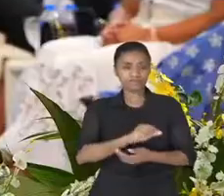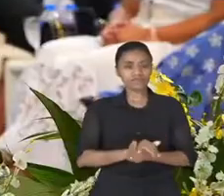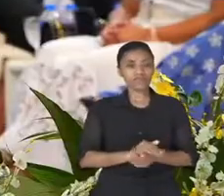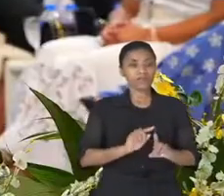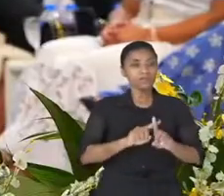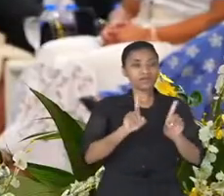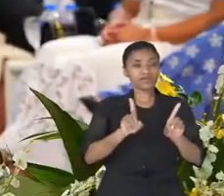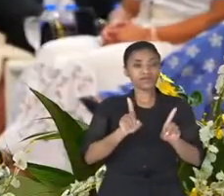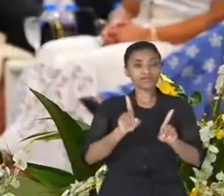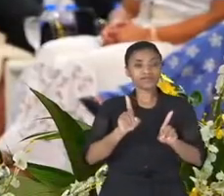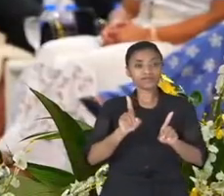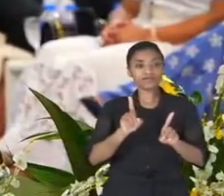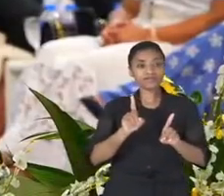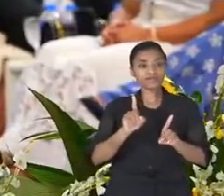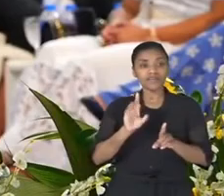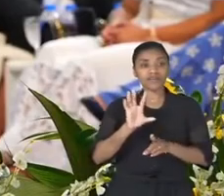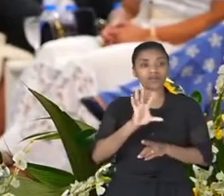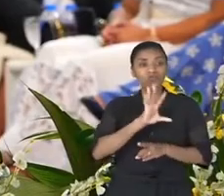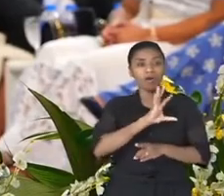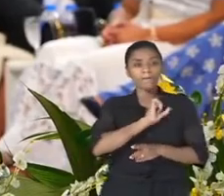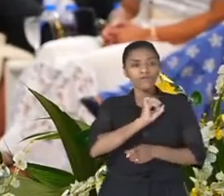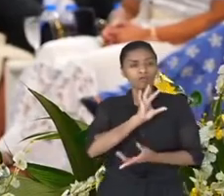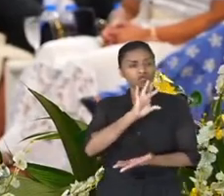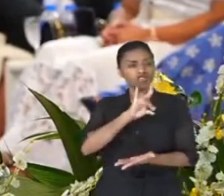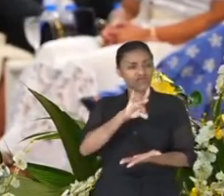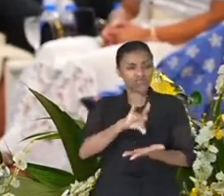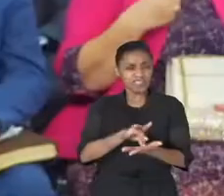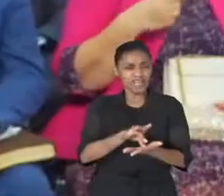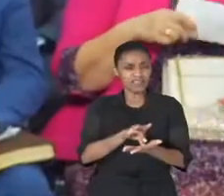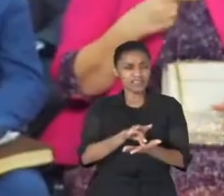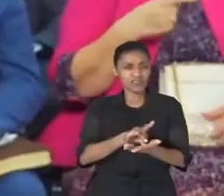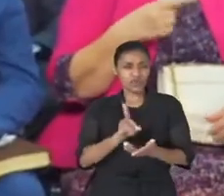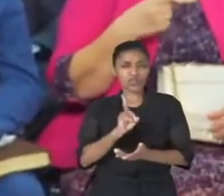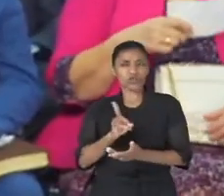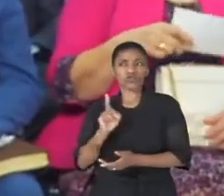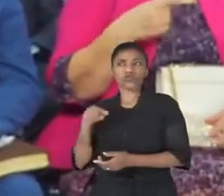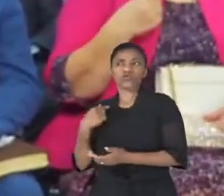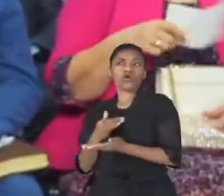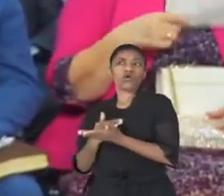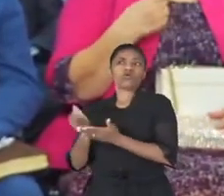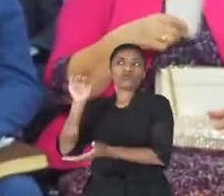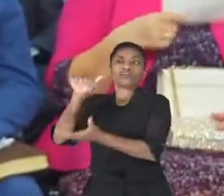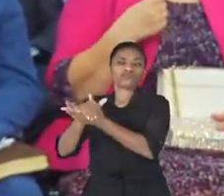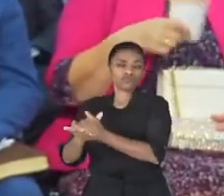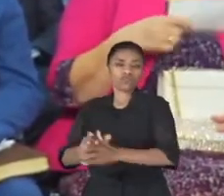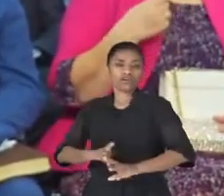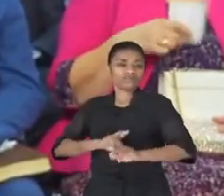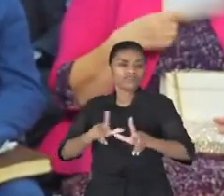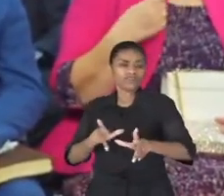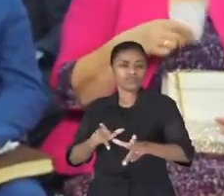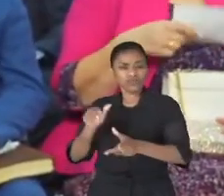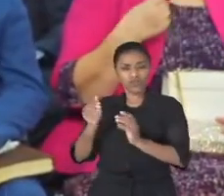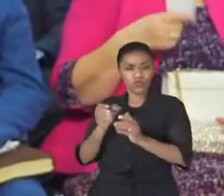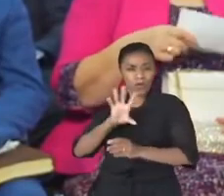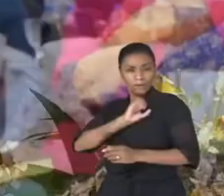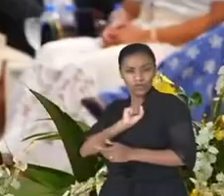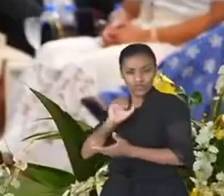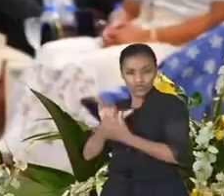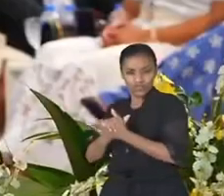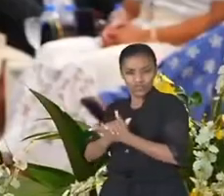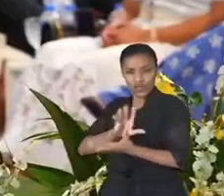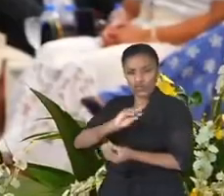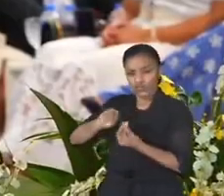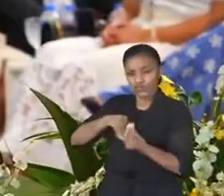Mas é um amor de verdade. Não é aquele de quando a gente casou. Aquele amor de quando a gente casou, ele era mais envolvido